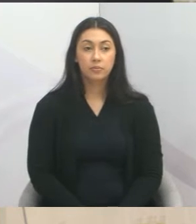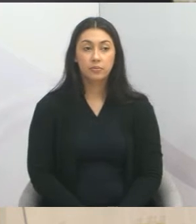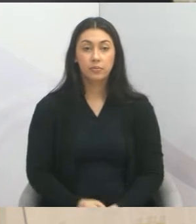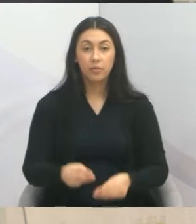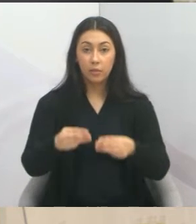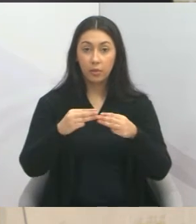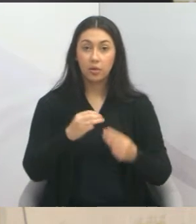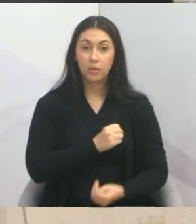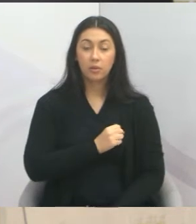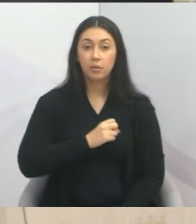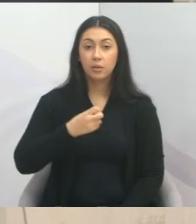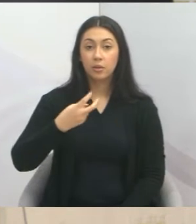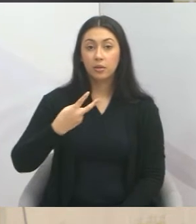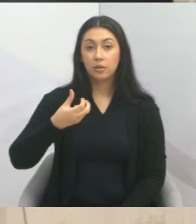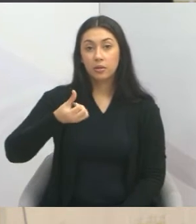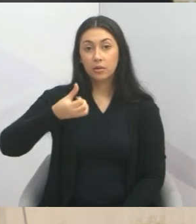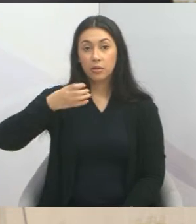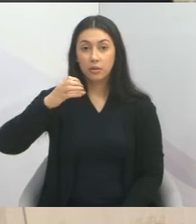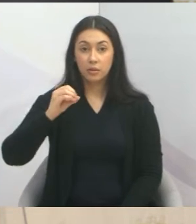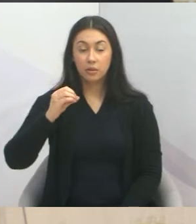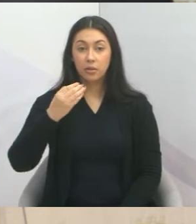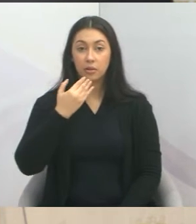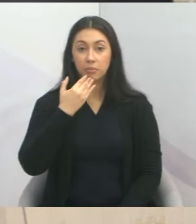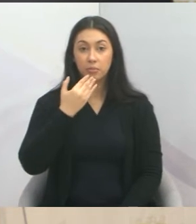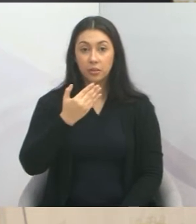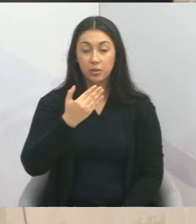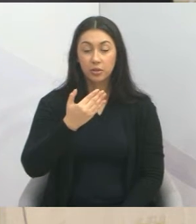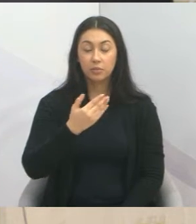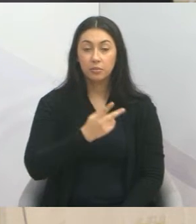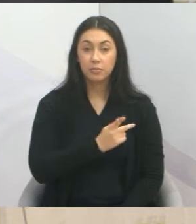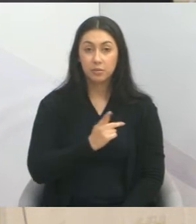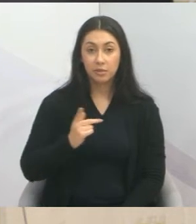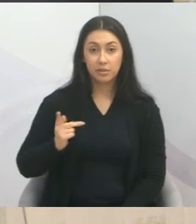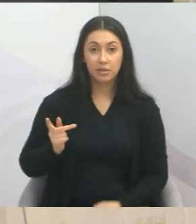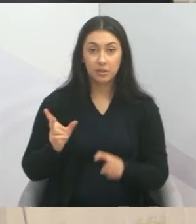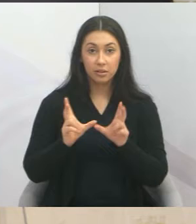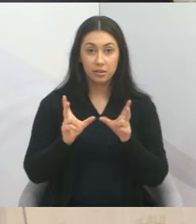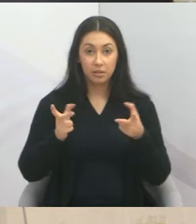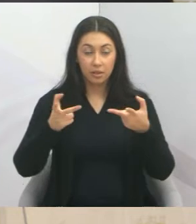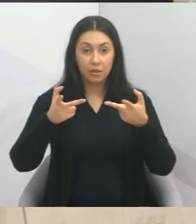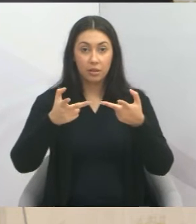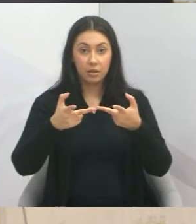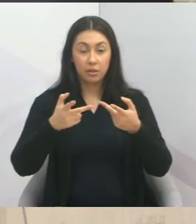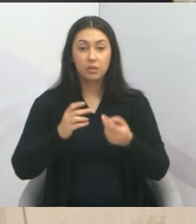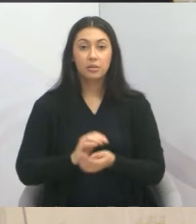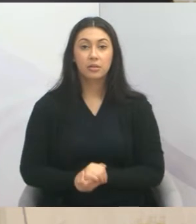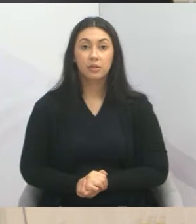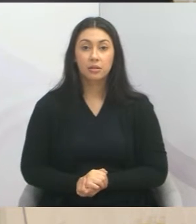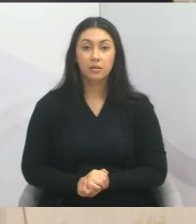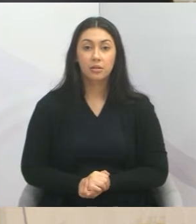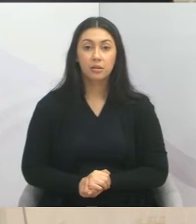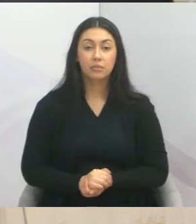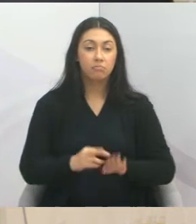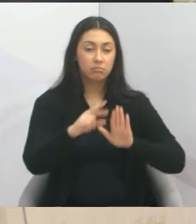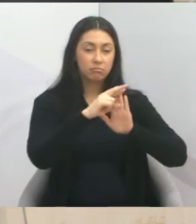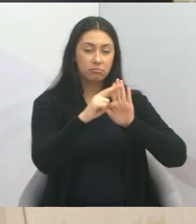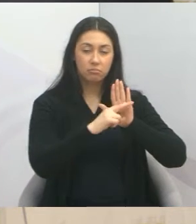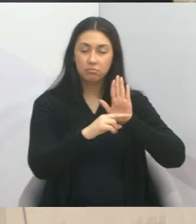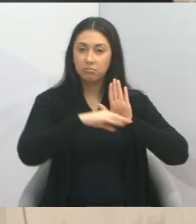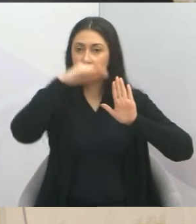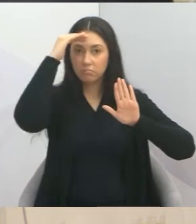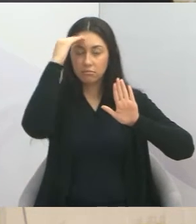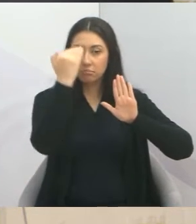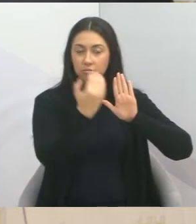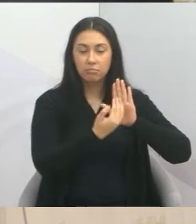a Moção 260 2021 requeremos ao excelentíssimo senhor presidente dessa casa cumpridas as formalidades regimentais